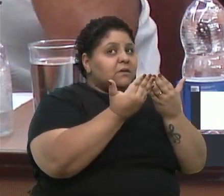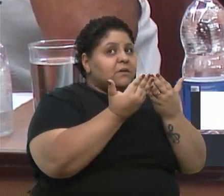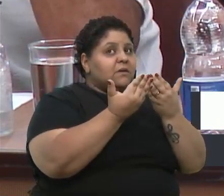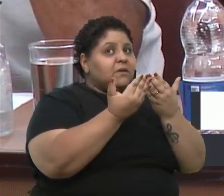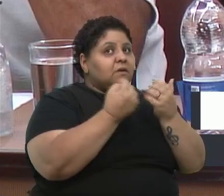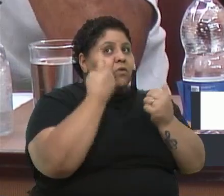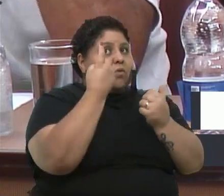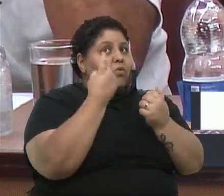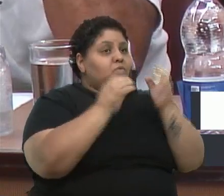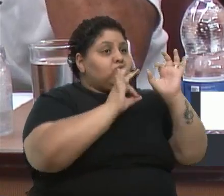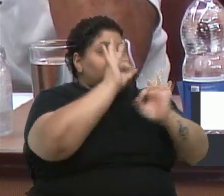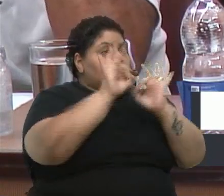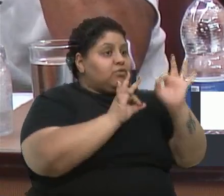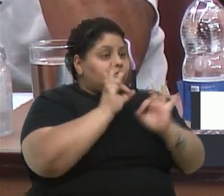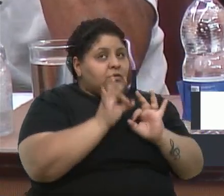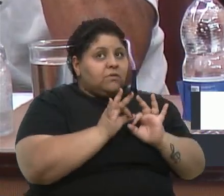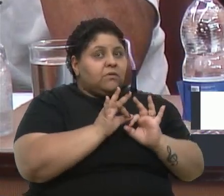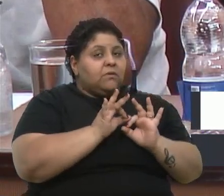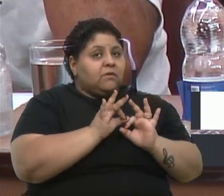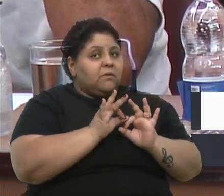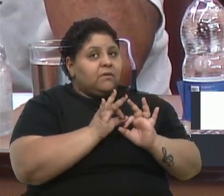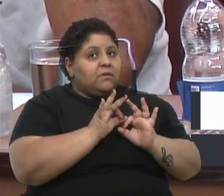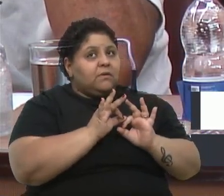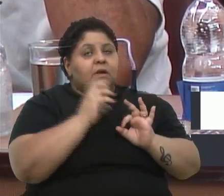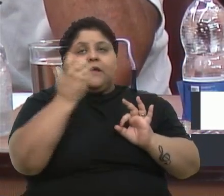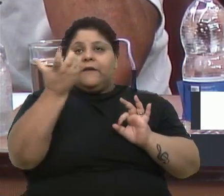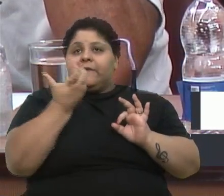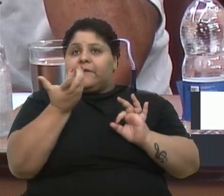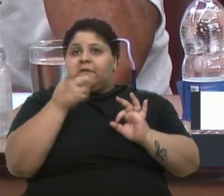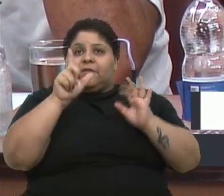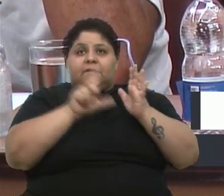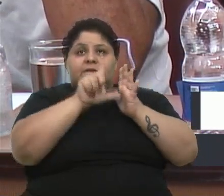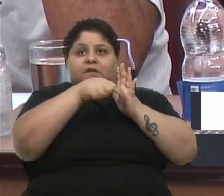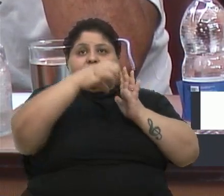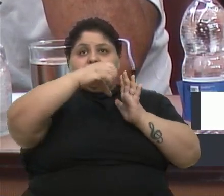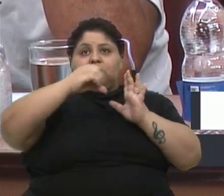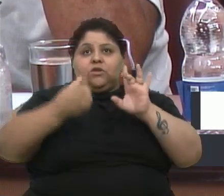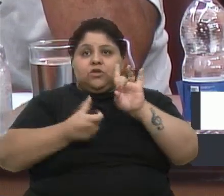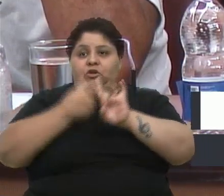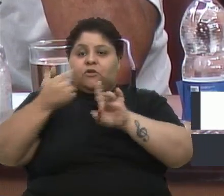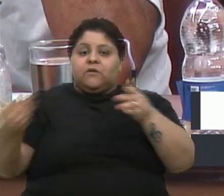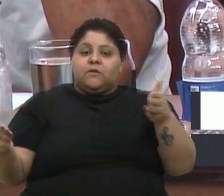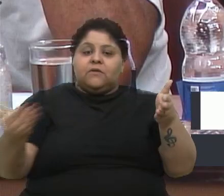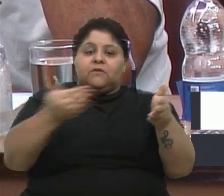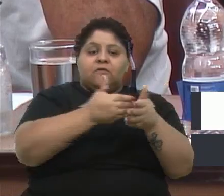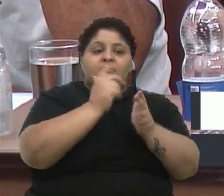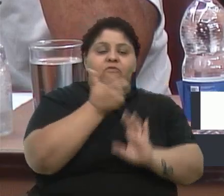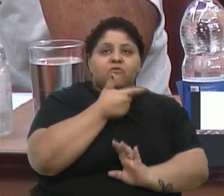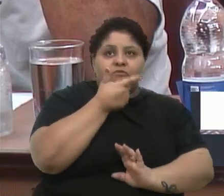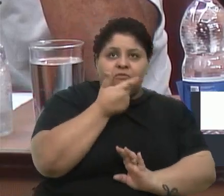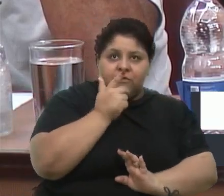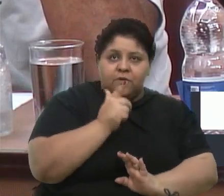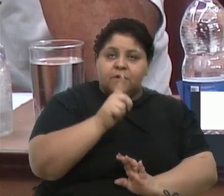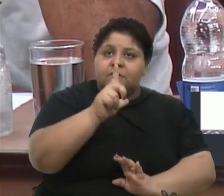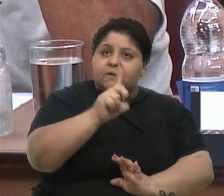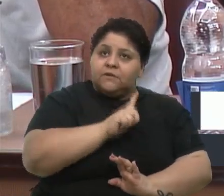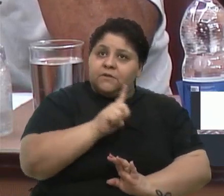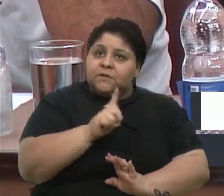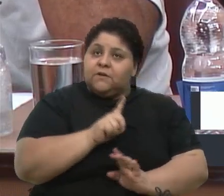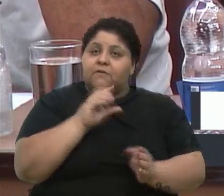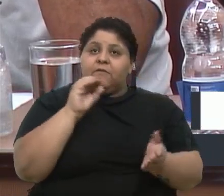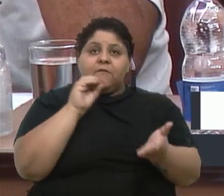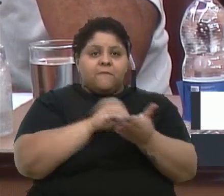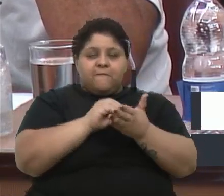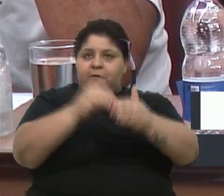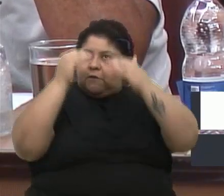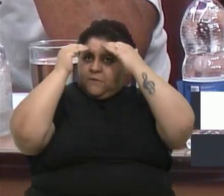um dos organizadores. De repente, ele quis, depois de 9 meses, vir aqui falar para o senhor. Então, se teve esse desentendimento, eu não vi, peço